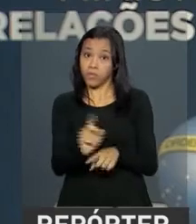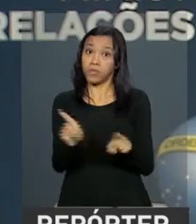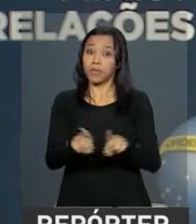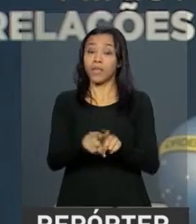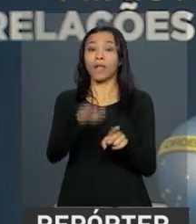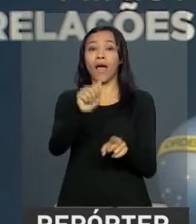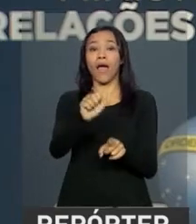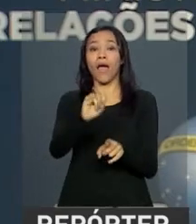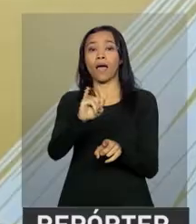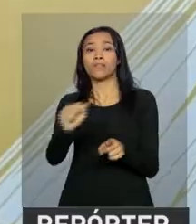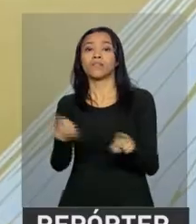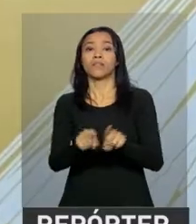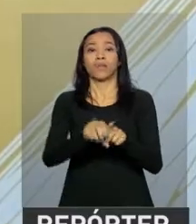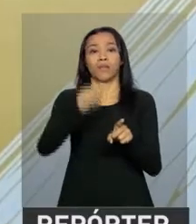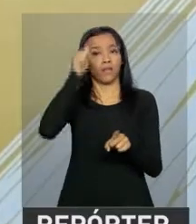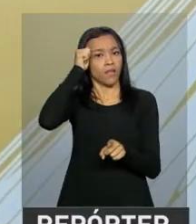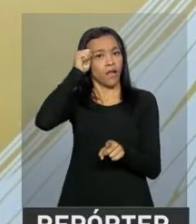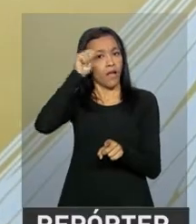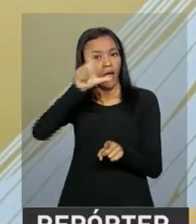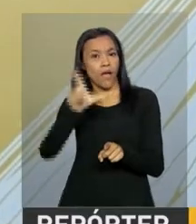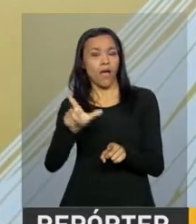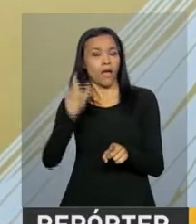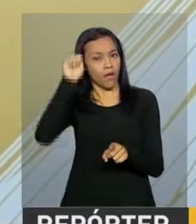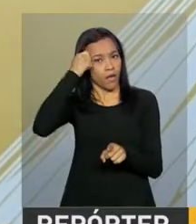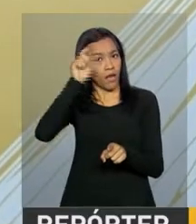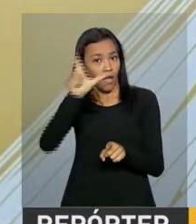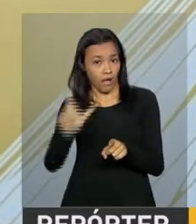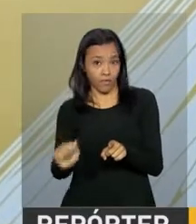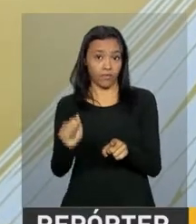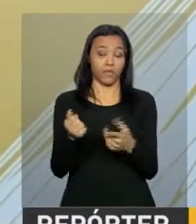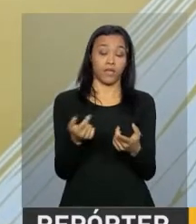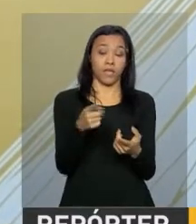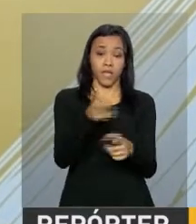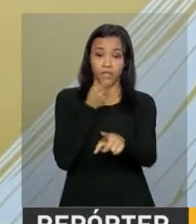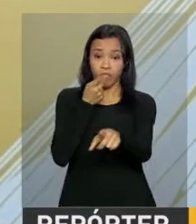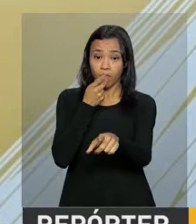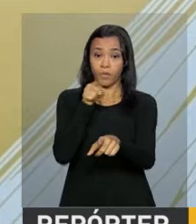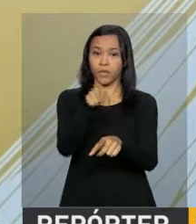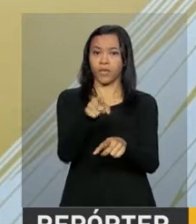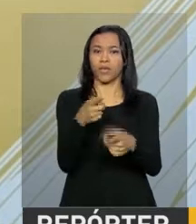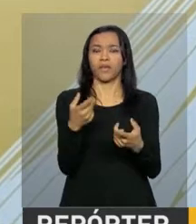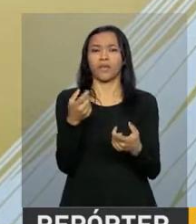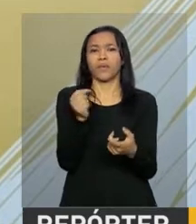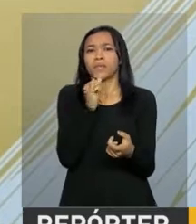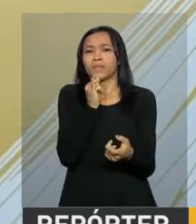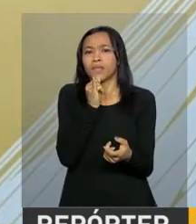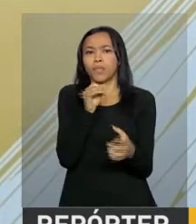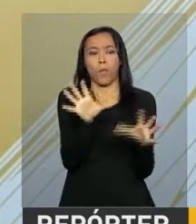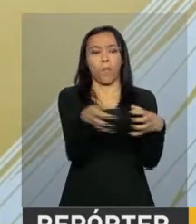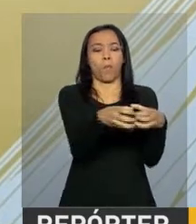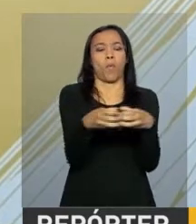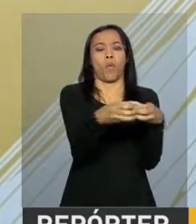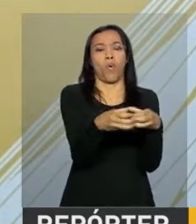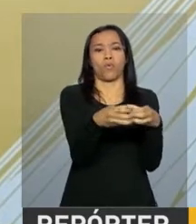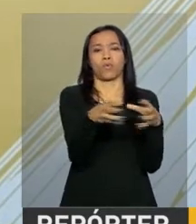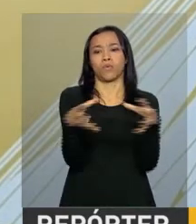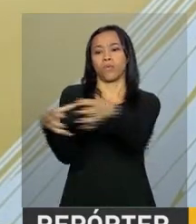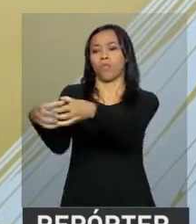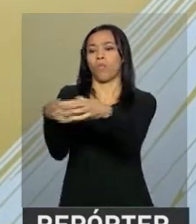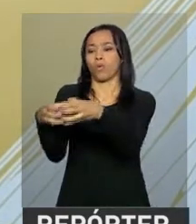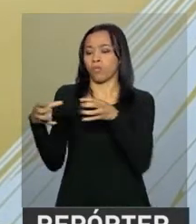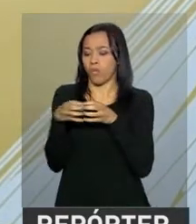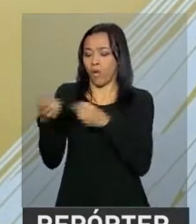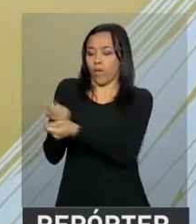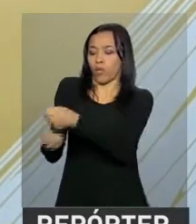Ásia e na África. O ministro José Serra também afirmou ser obsoleto o atrelamento a blocos econômicos. Segundo o